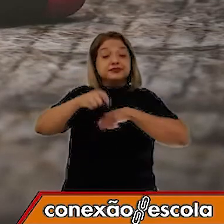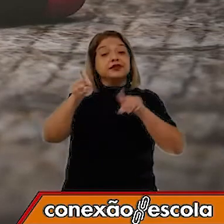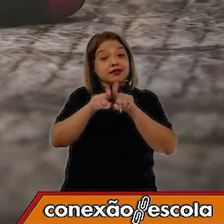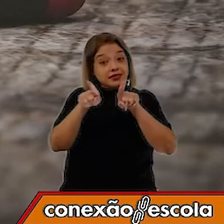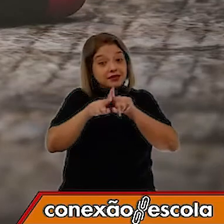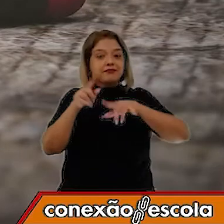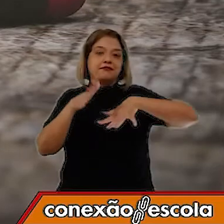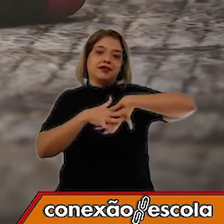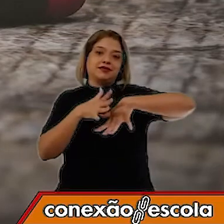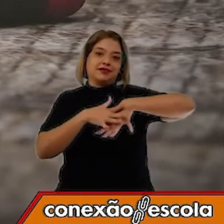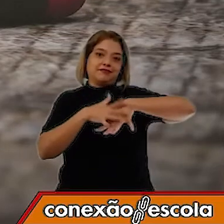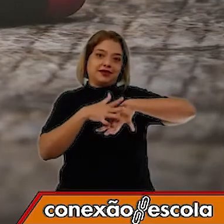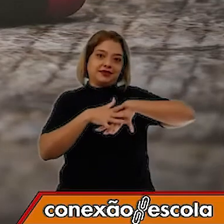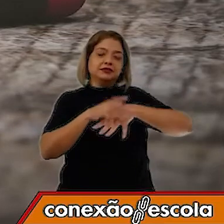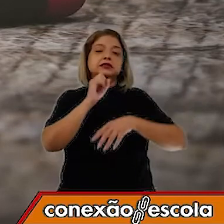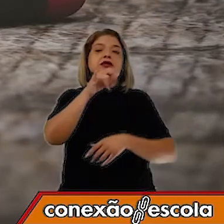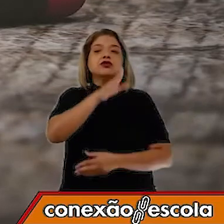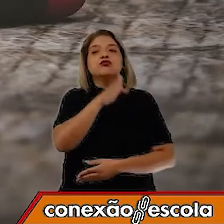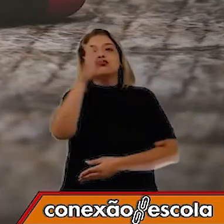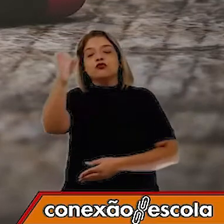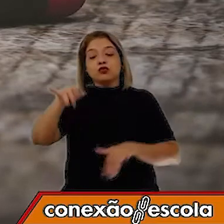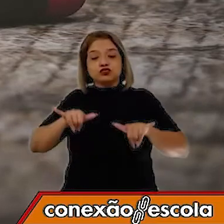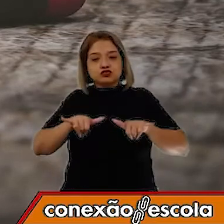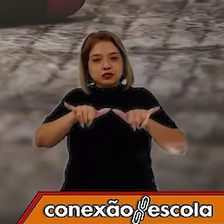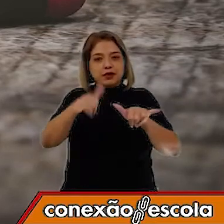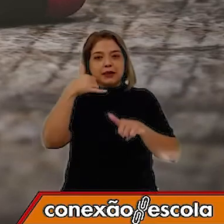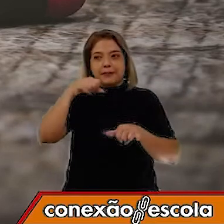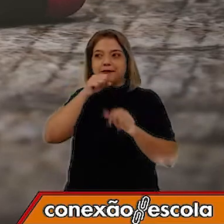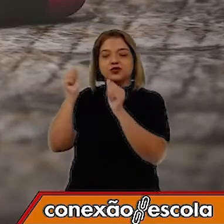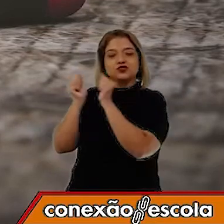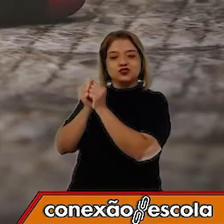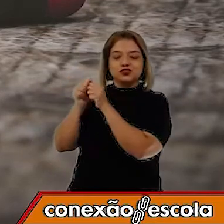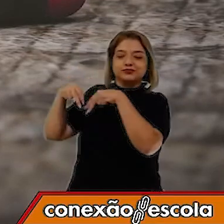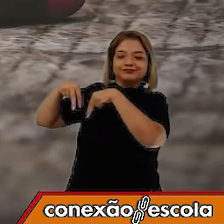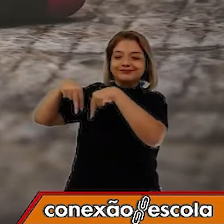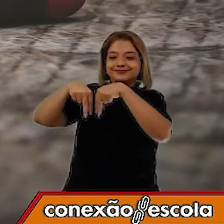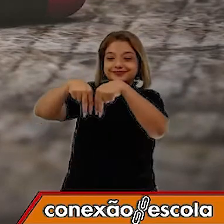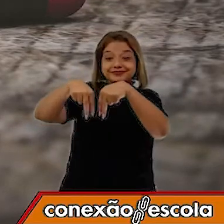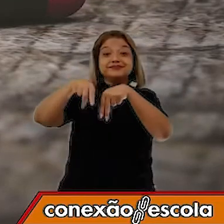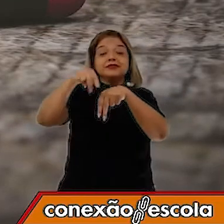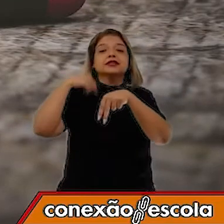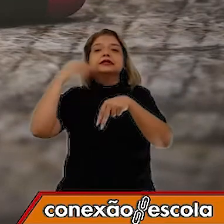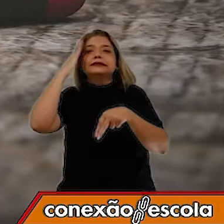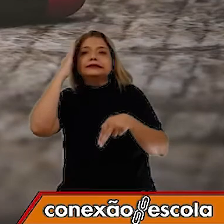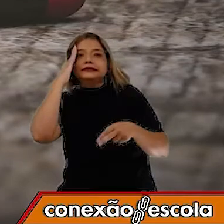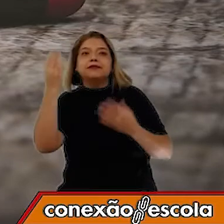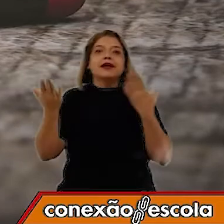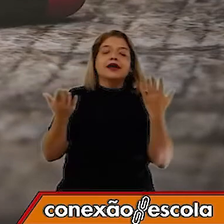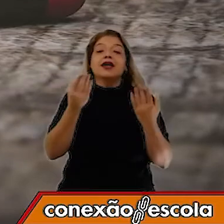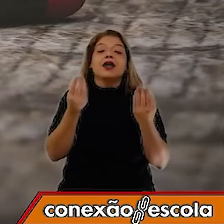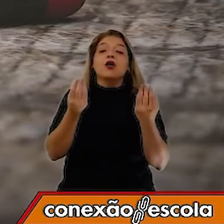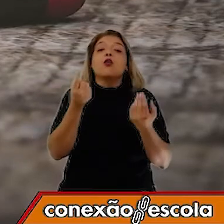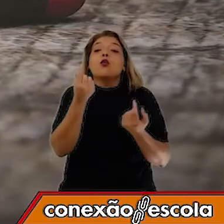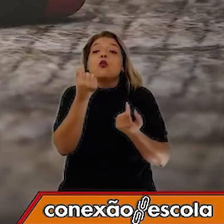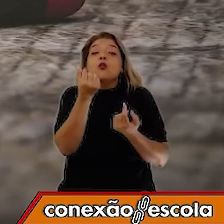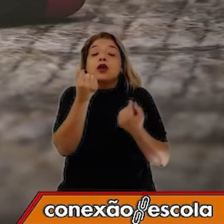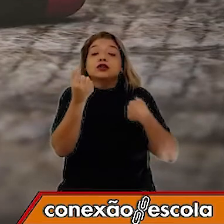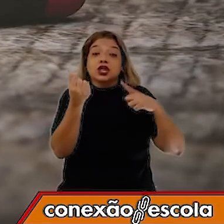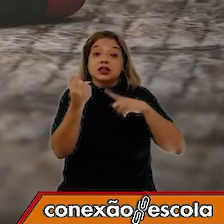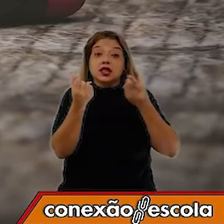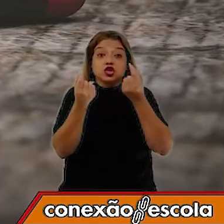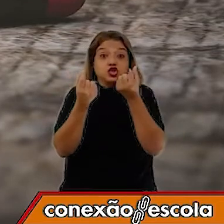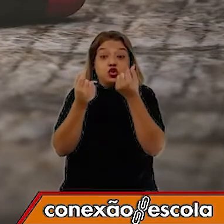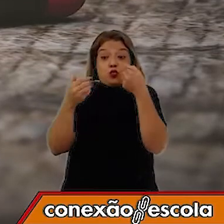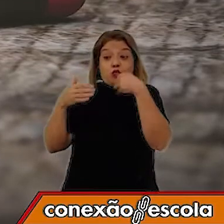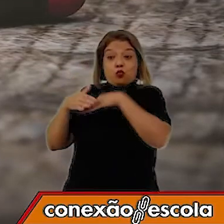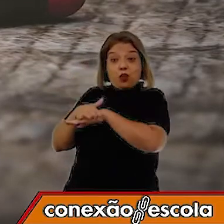matemática. Se você vai ao supermercado com a mamãe, você tem que saber a quantidade que você tem, o